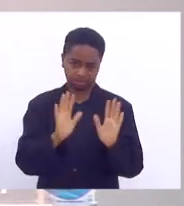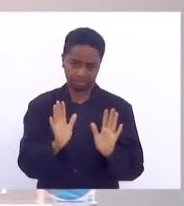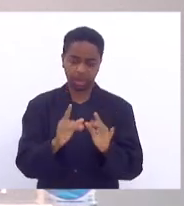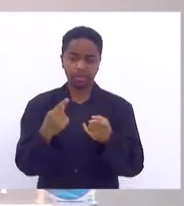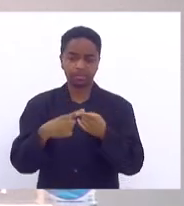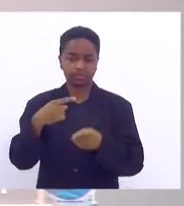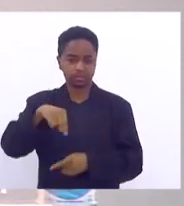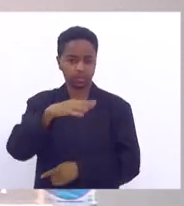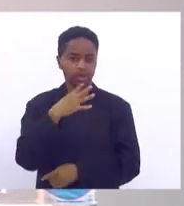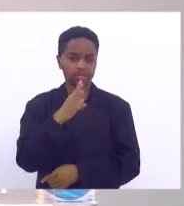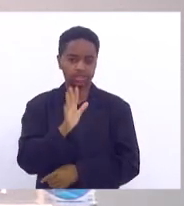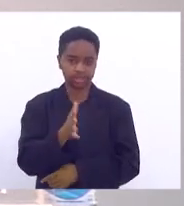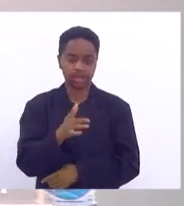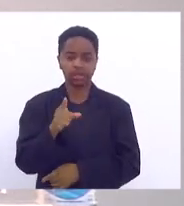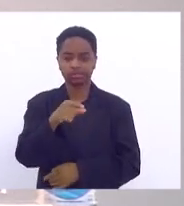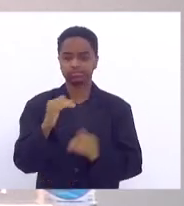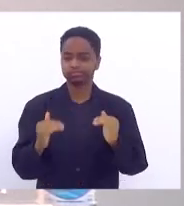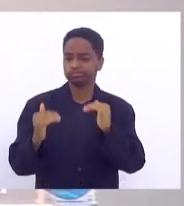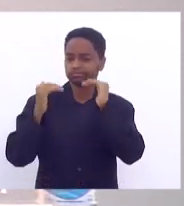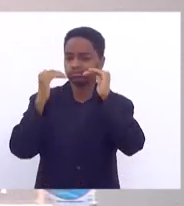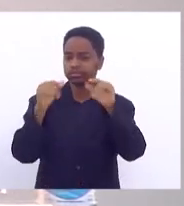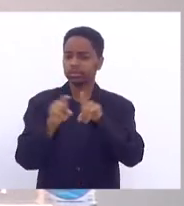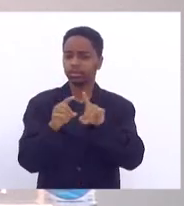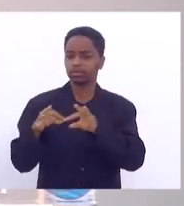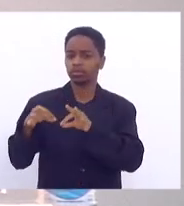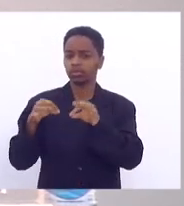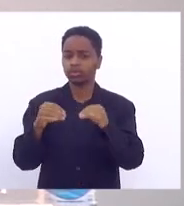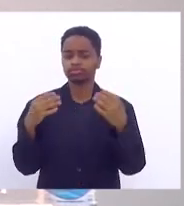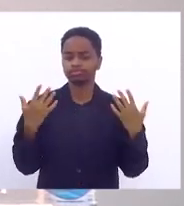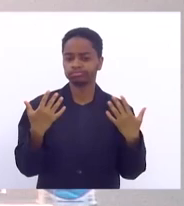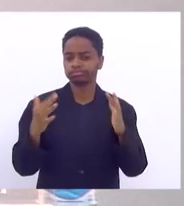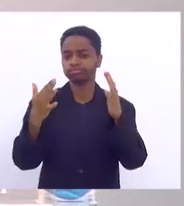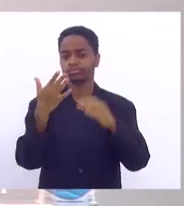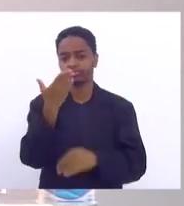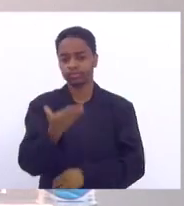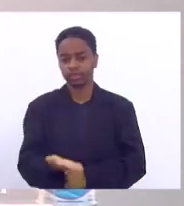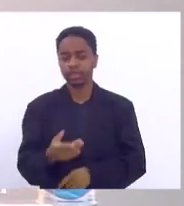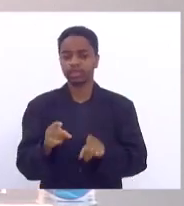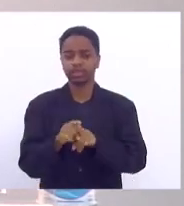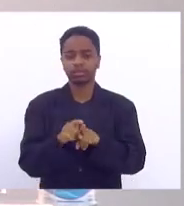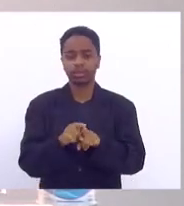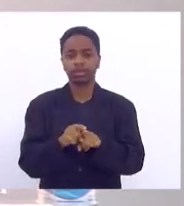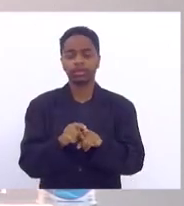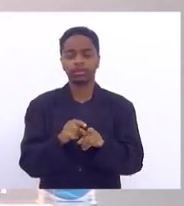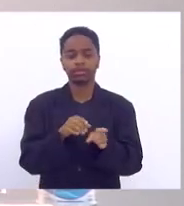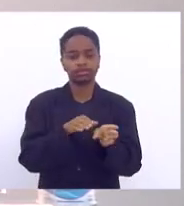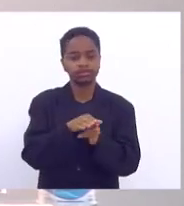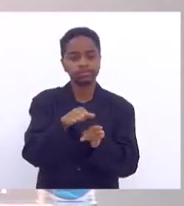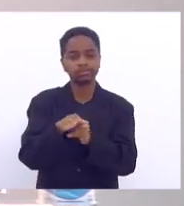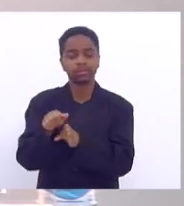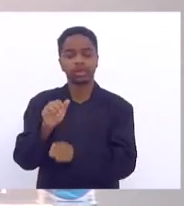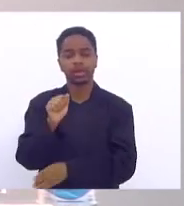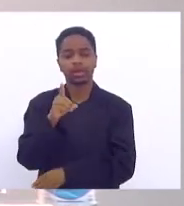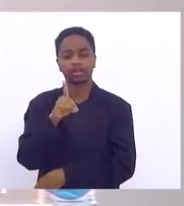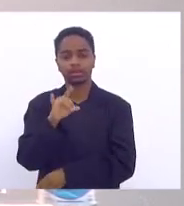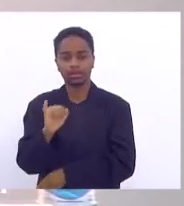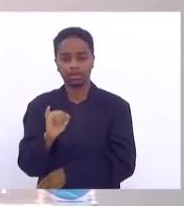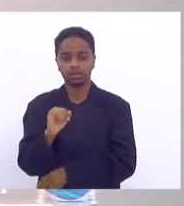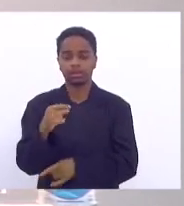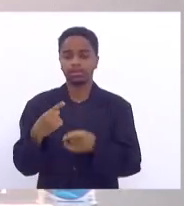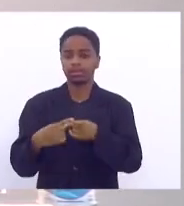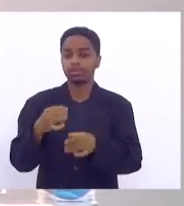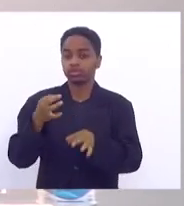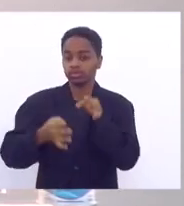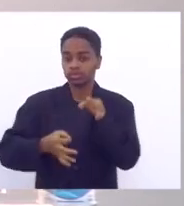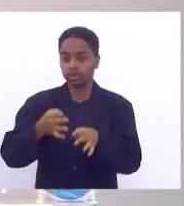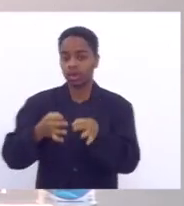eh honrado e festejado aqui dentro dessa casa eh mentor intelectual da adi que foi julgada está